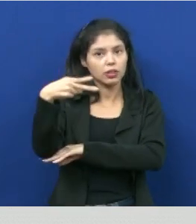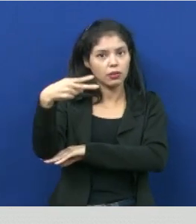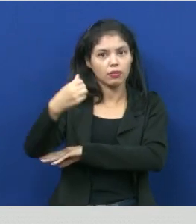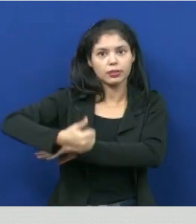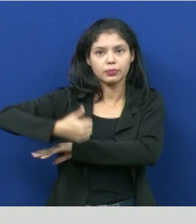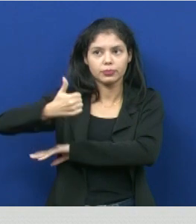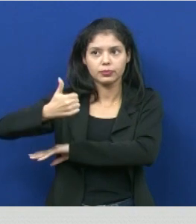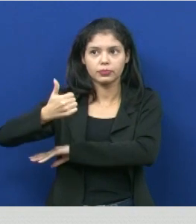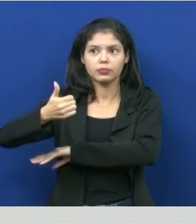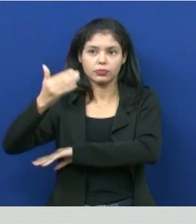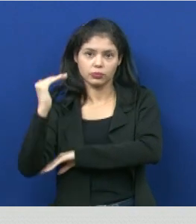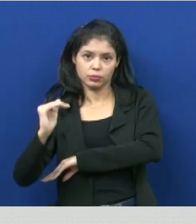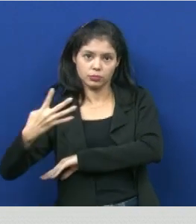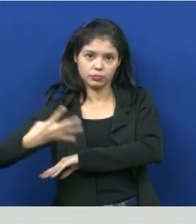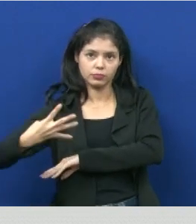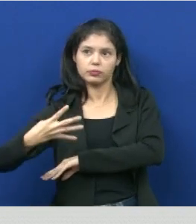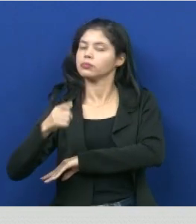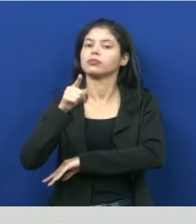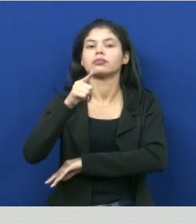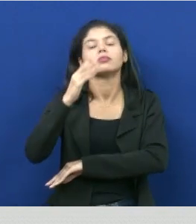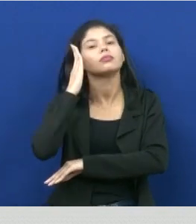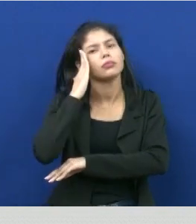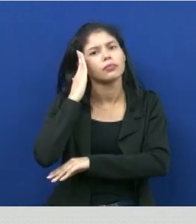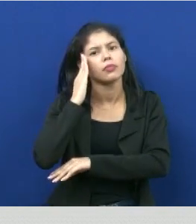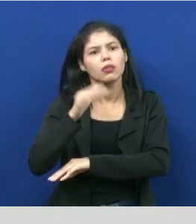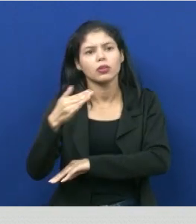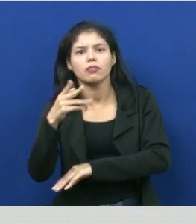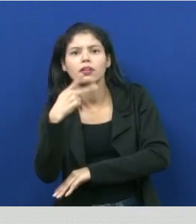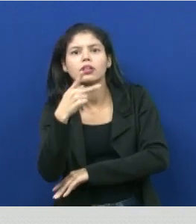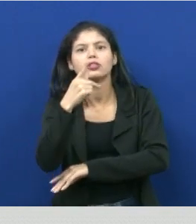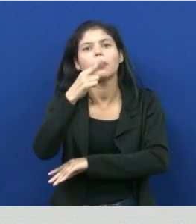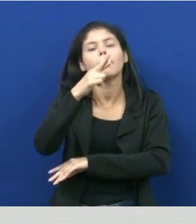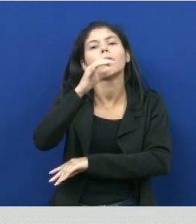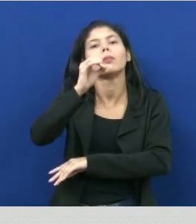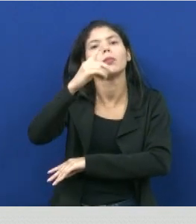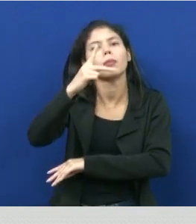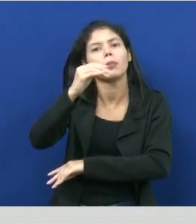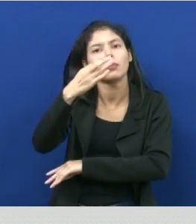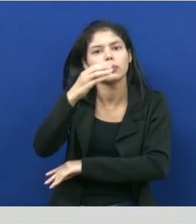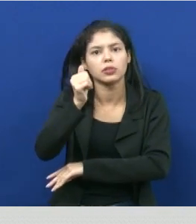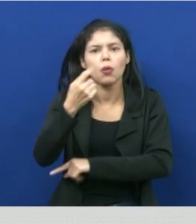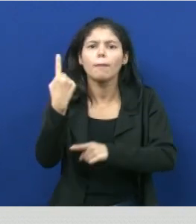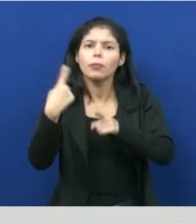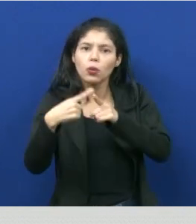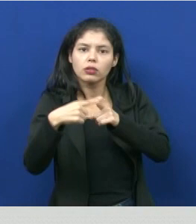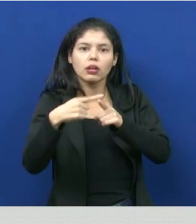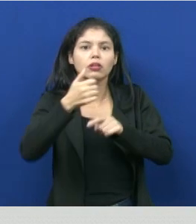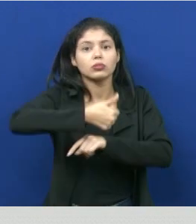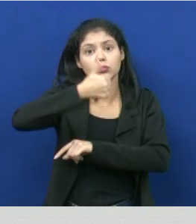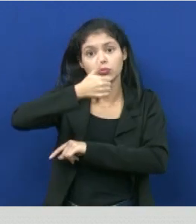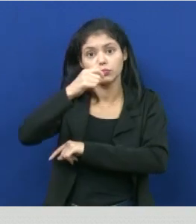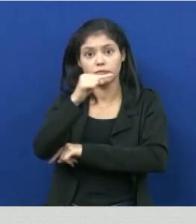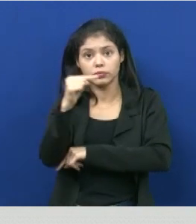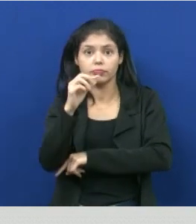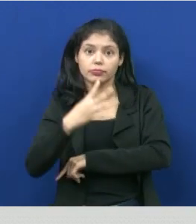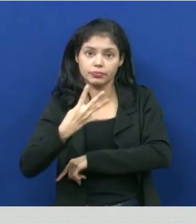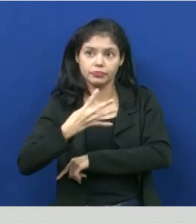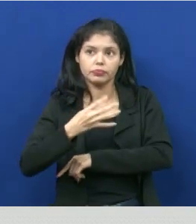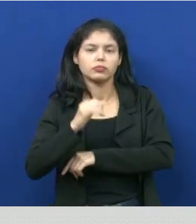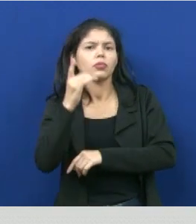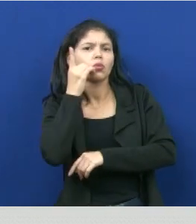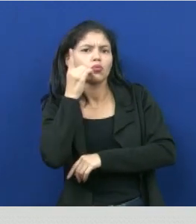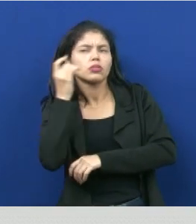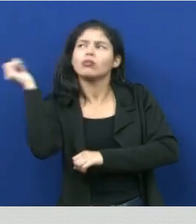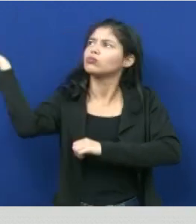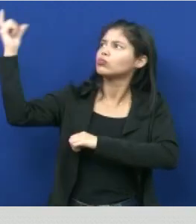sobre 4. Você vai entender, quando falarmos sobre proporção, o porquê desse 1 sobre 4. Um dia de